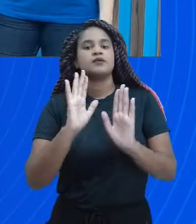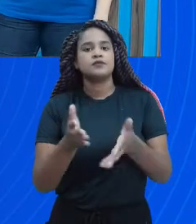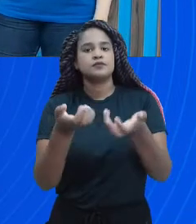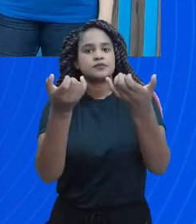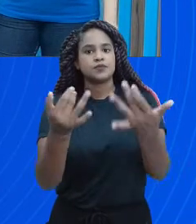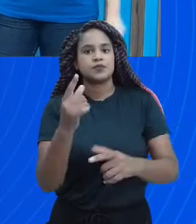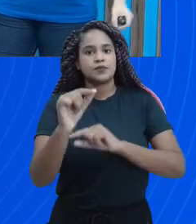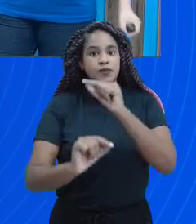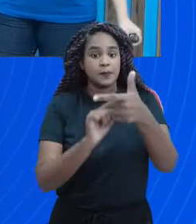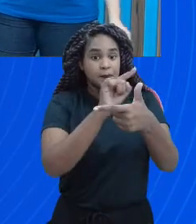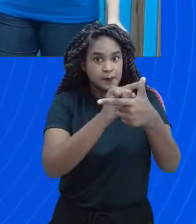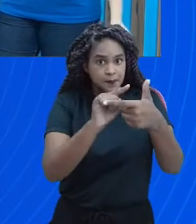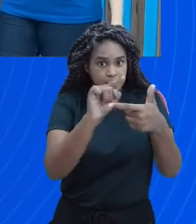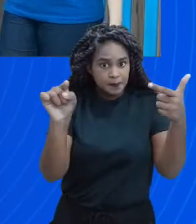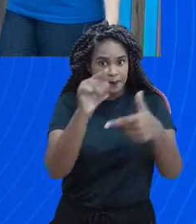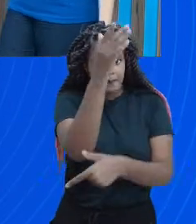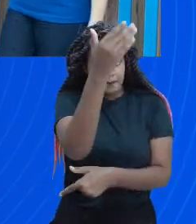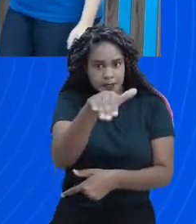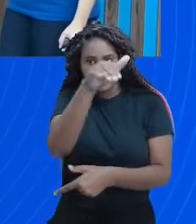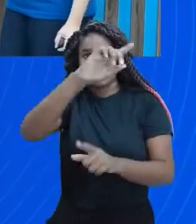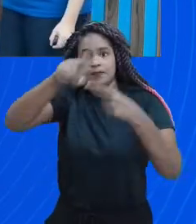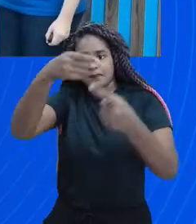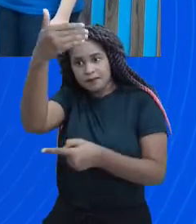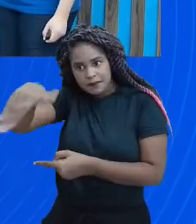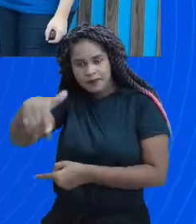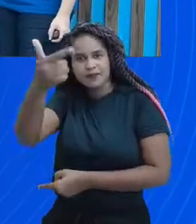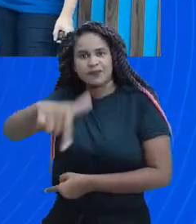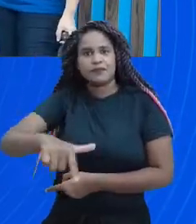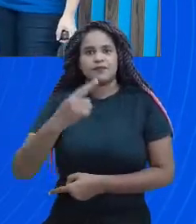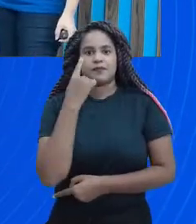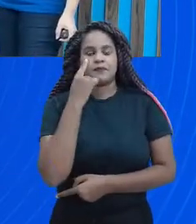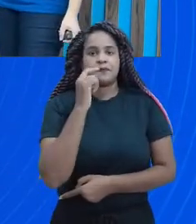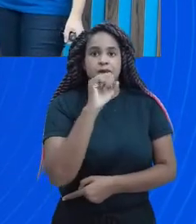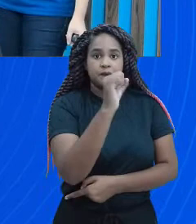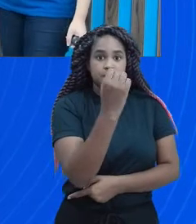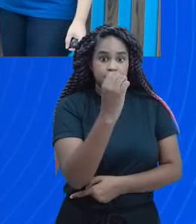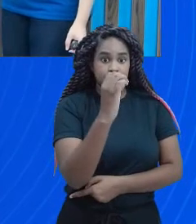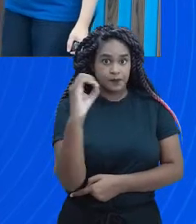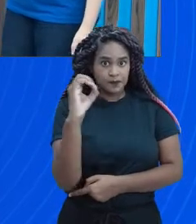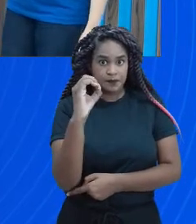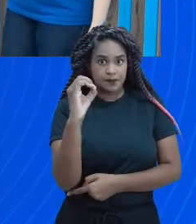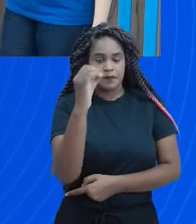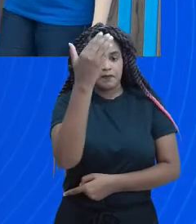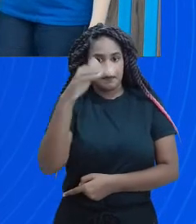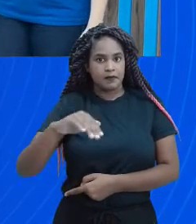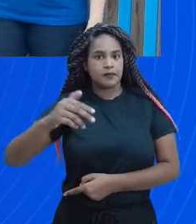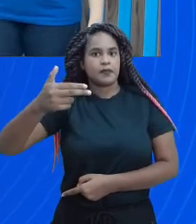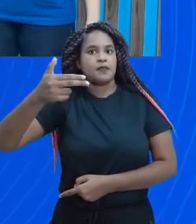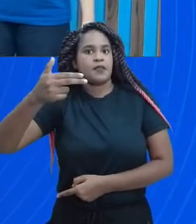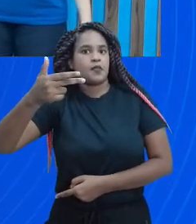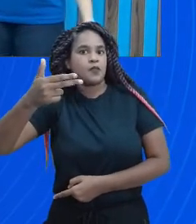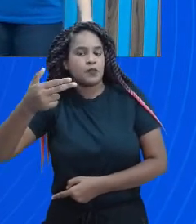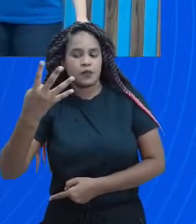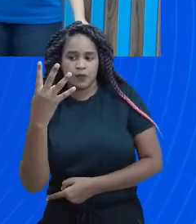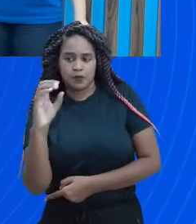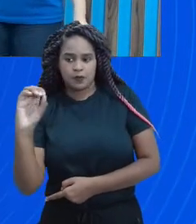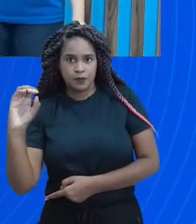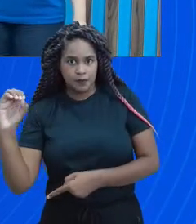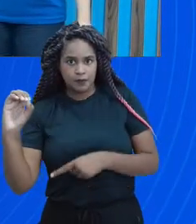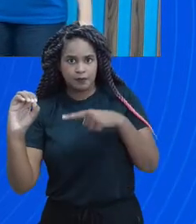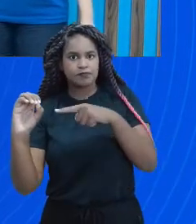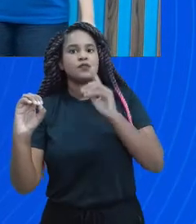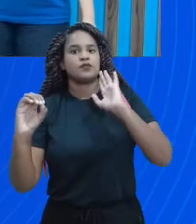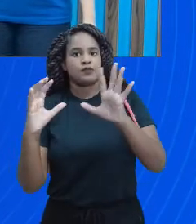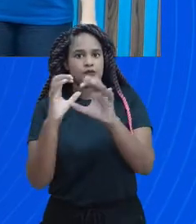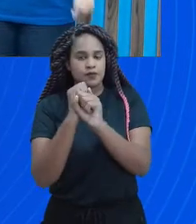utilizar a metade da metade, né? Então, aí, ó, 800, metade dele foi o 400, a gente